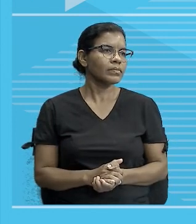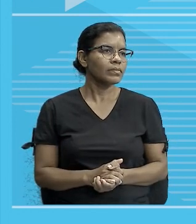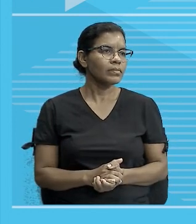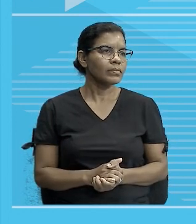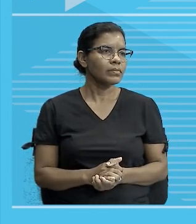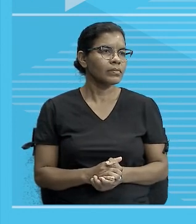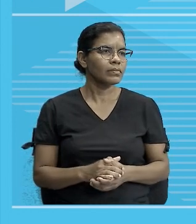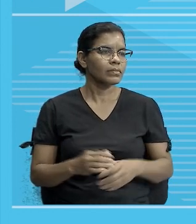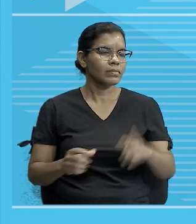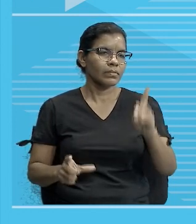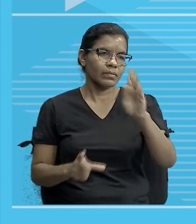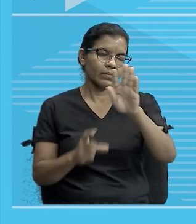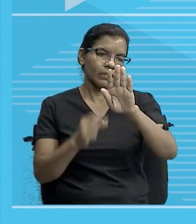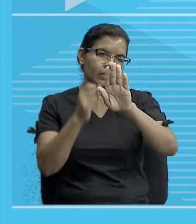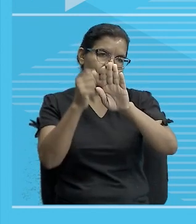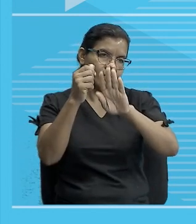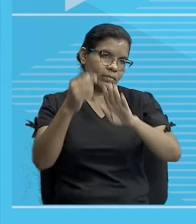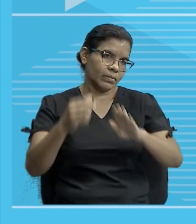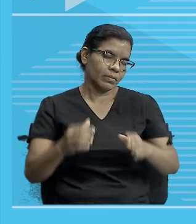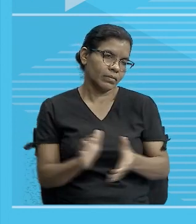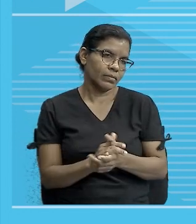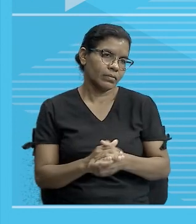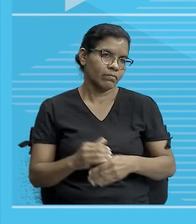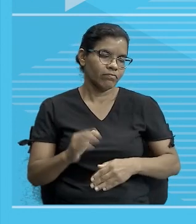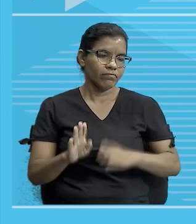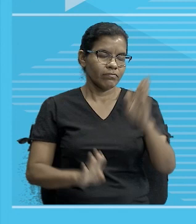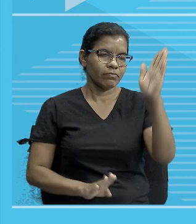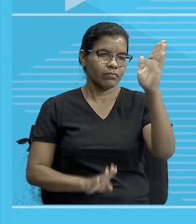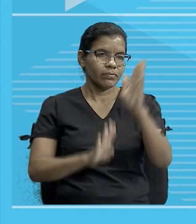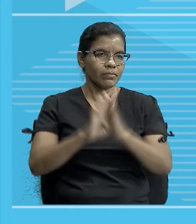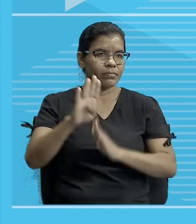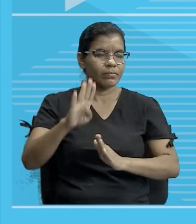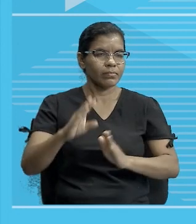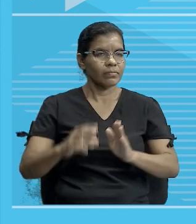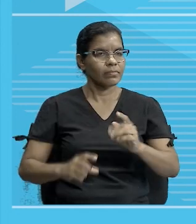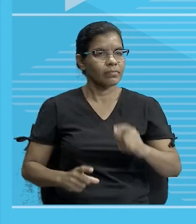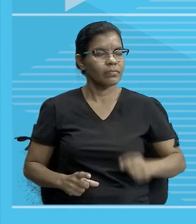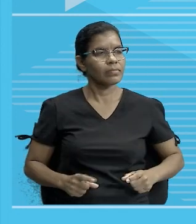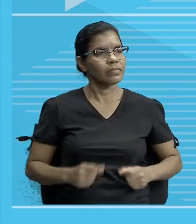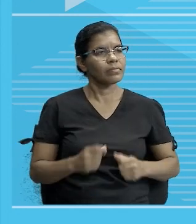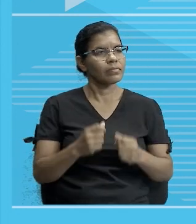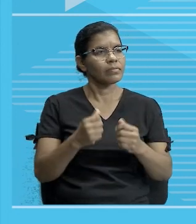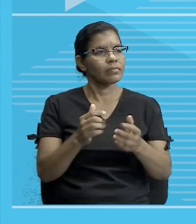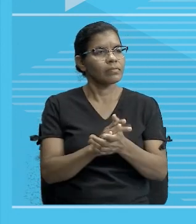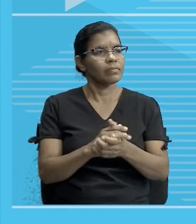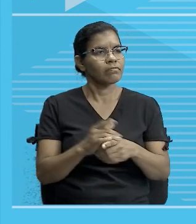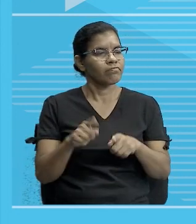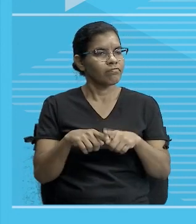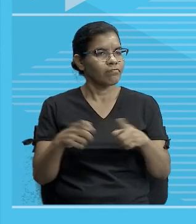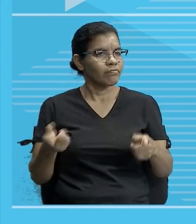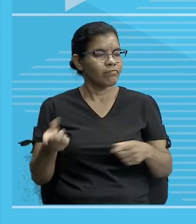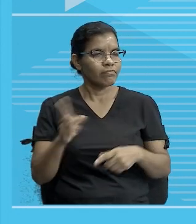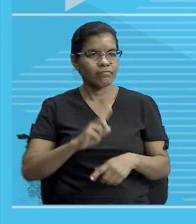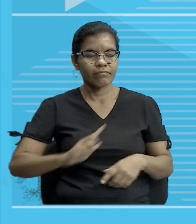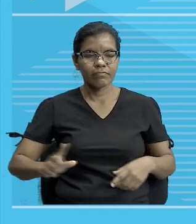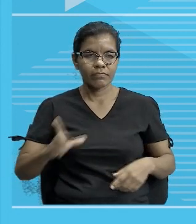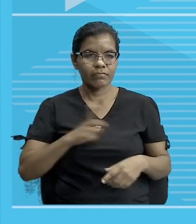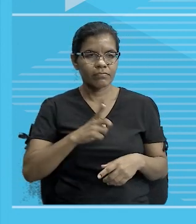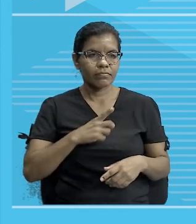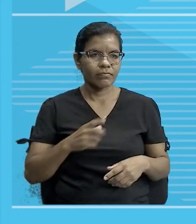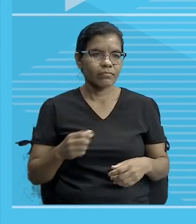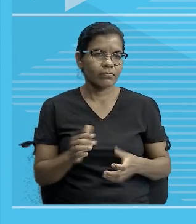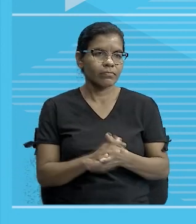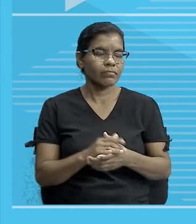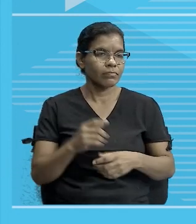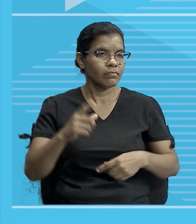Notadamente, a burguesia era uma classe social que ascendia economicamente, mas ela não tinha espaço